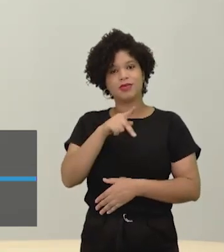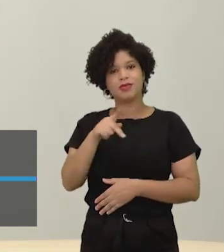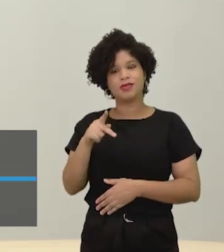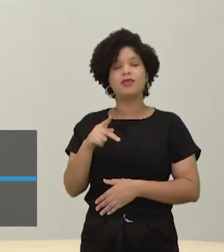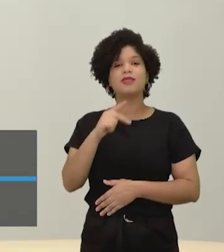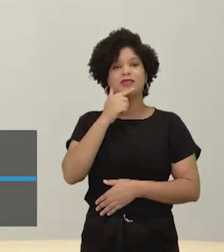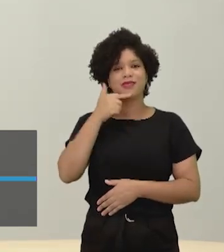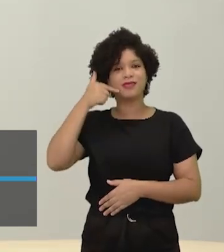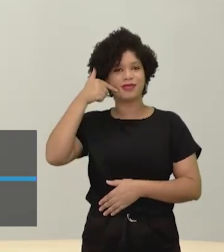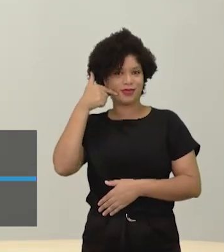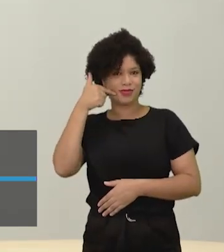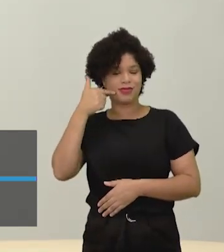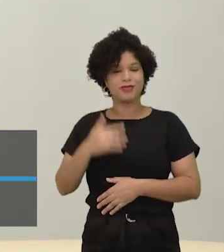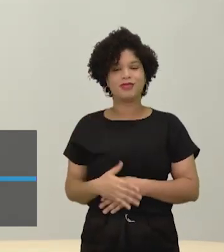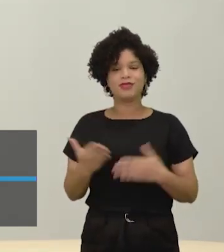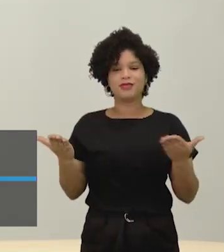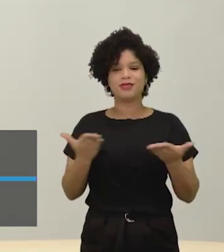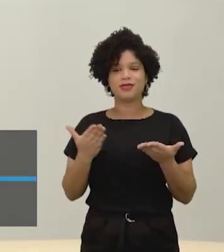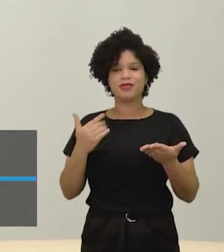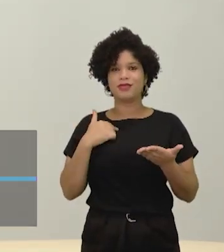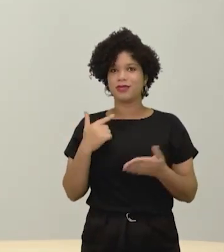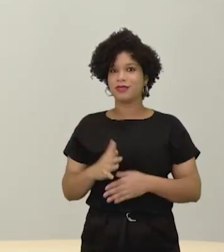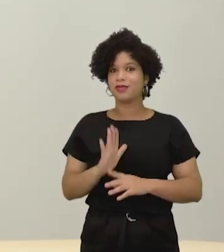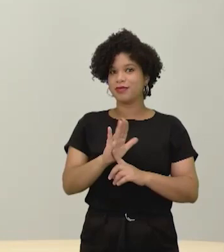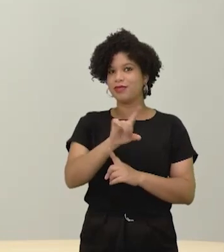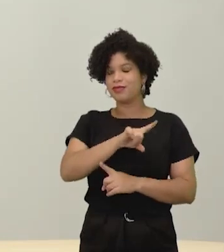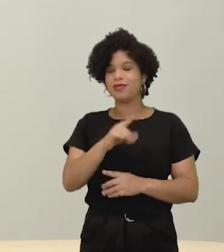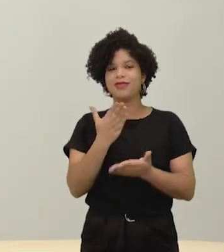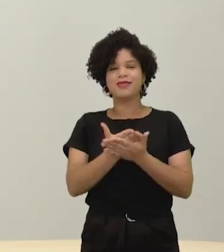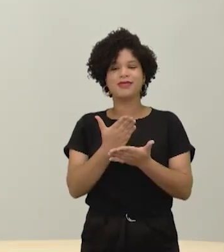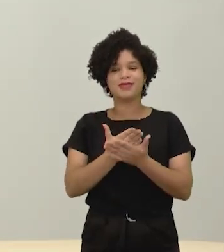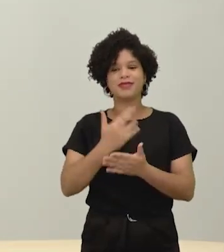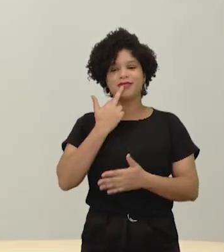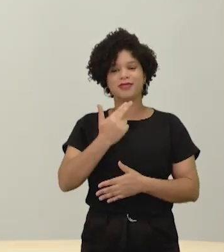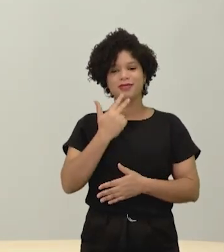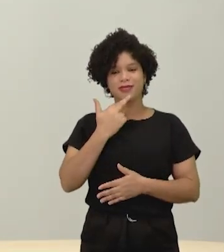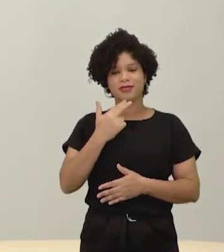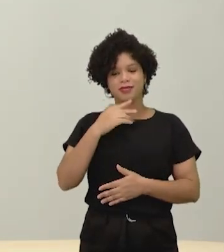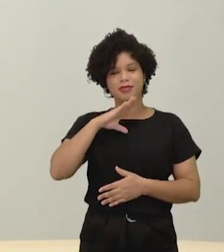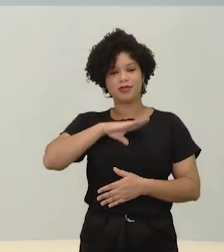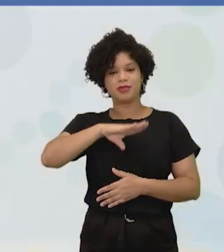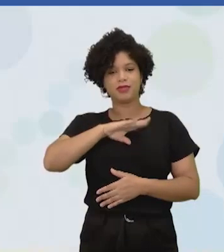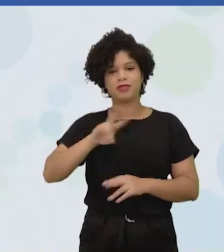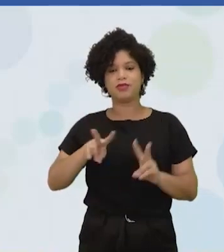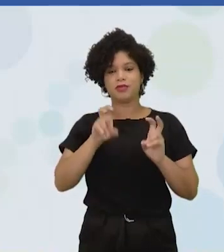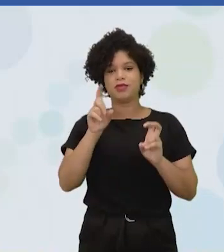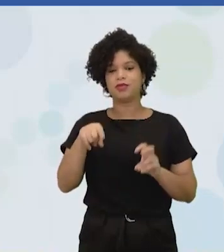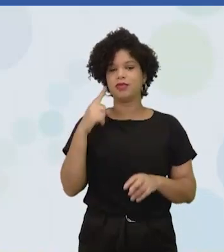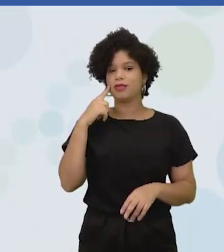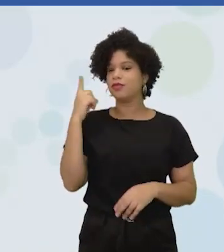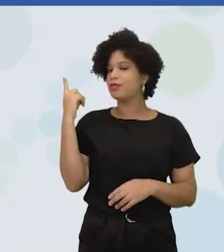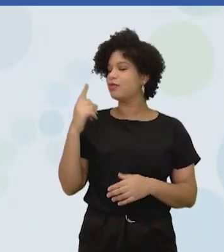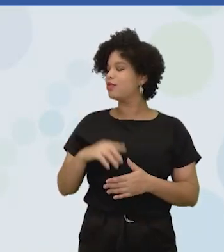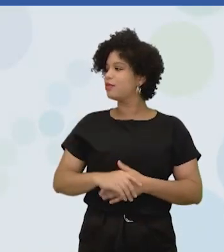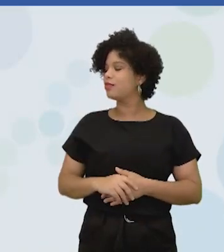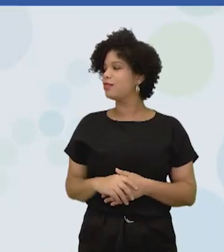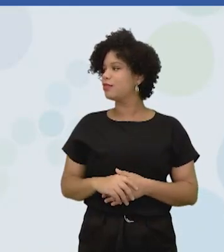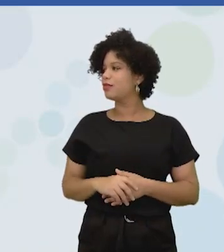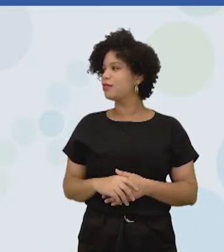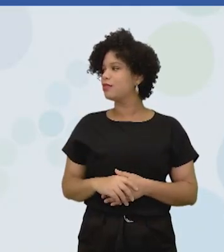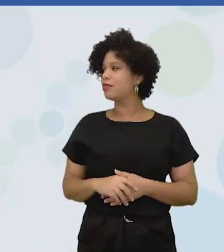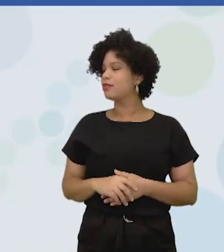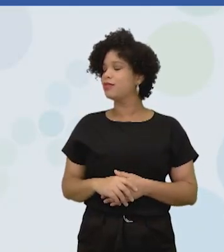Félix. Estou aqui para mais uma aula de língua portuguesa. O título da aula é o seguinte, aí na tela para